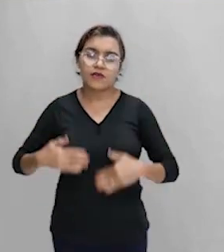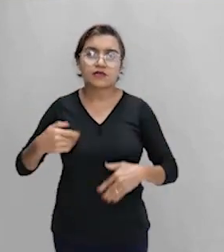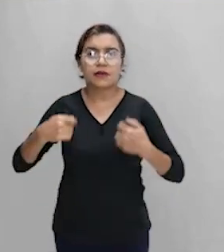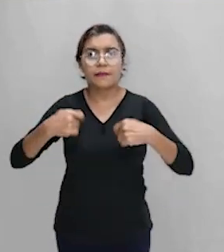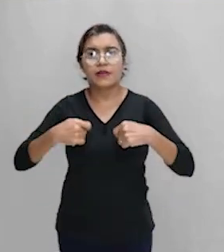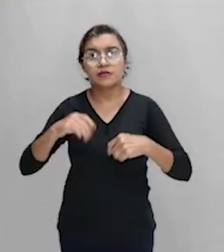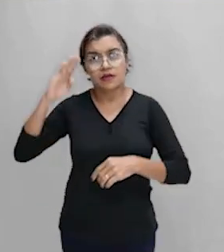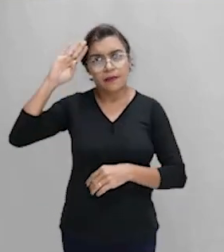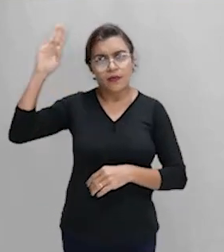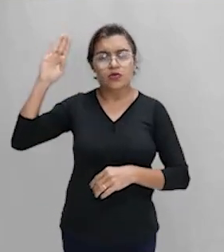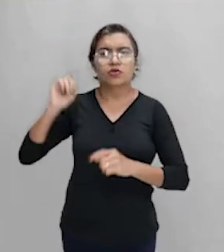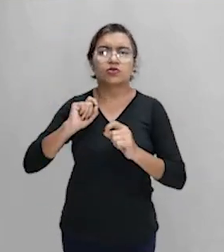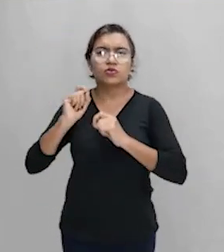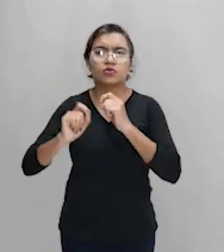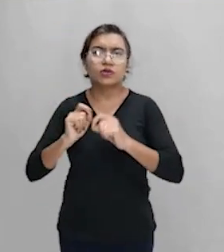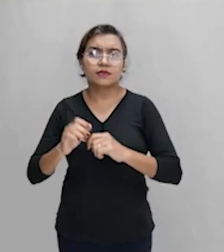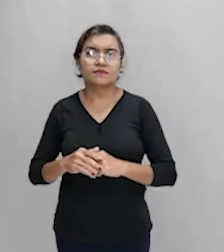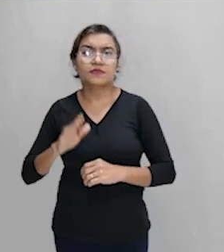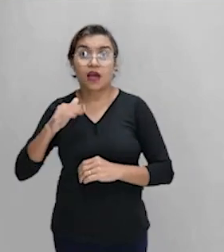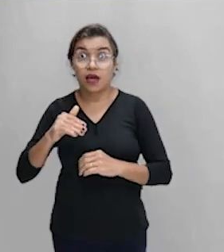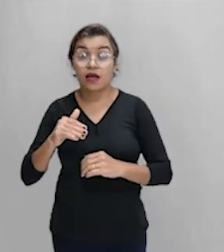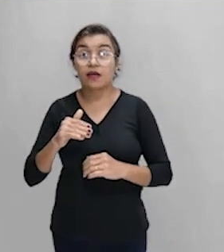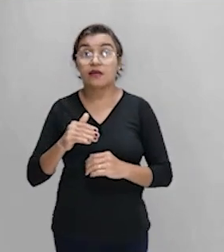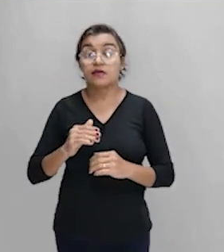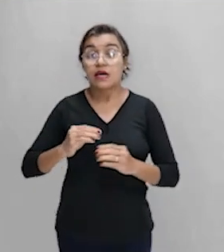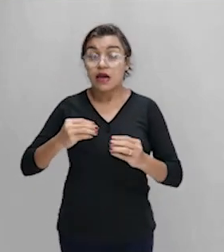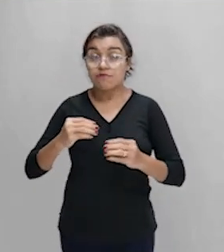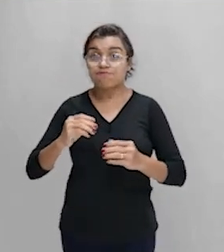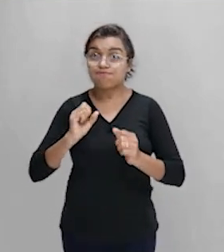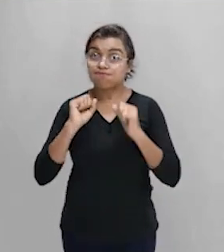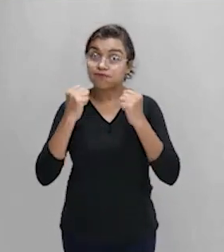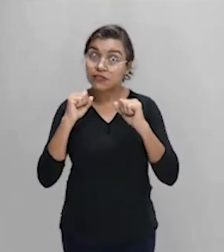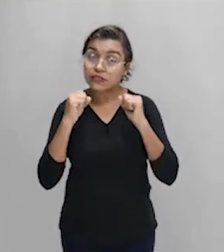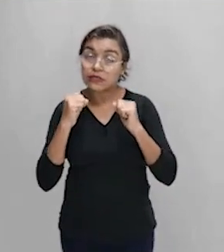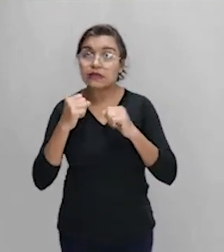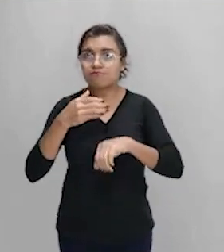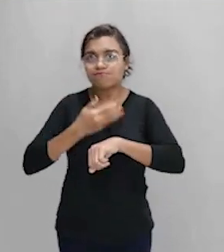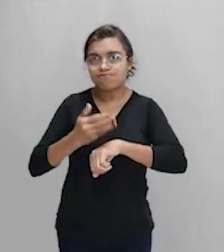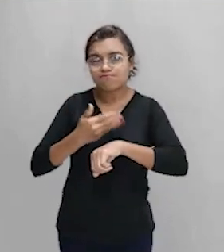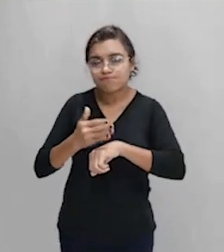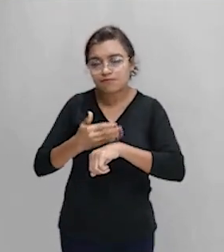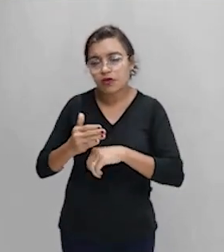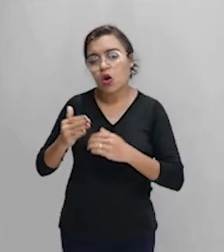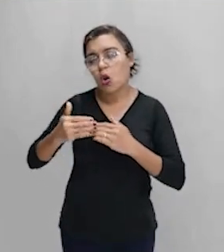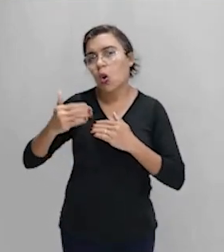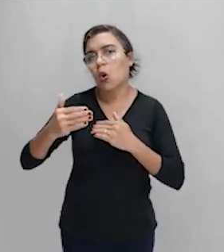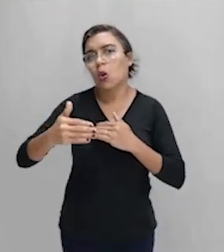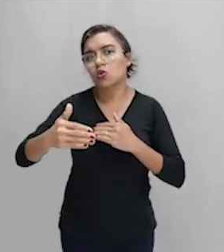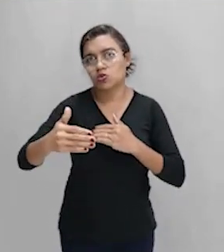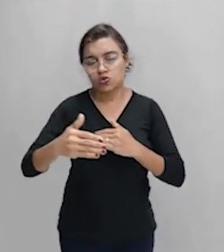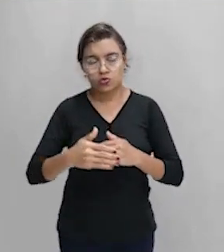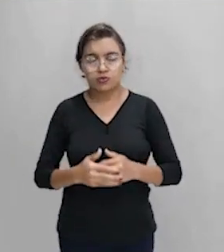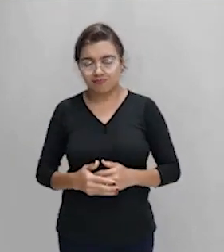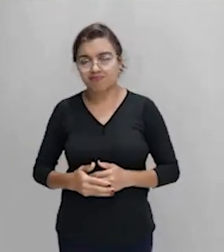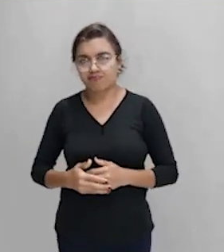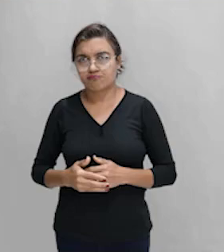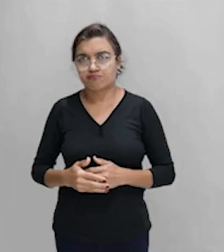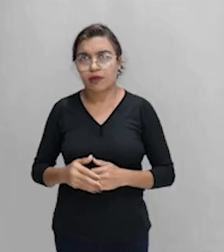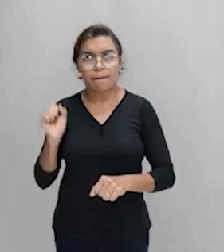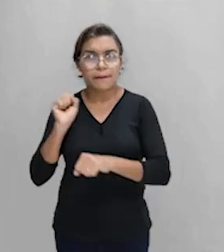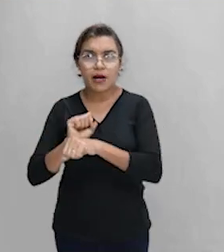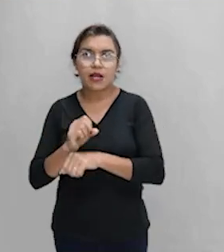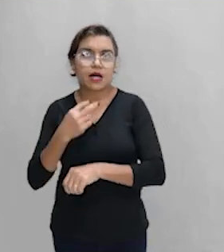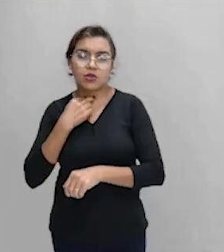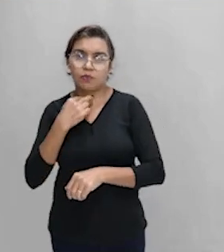um princípio do treinamento esportivo que fala da continuidade. Ele não pode ter interrompido essas sessões de treinamentos, porque aí ele